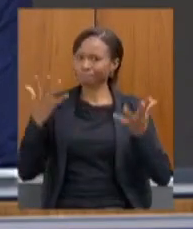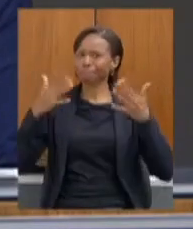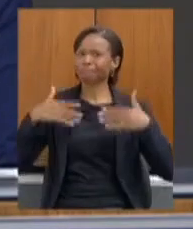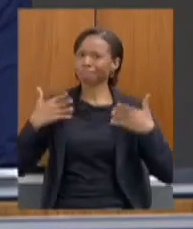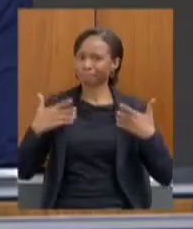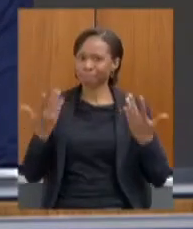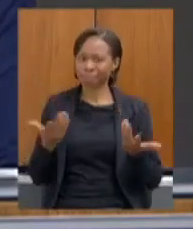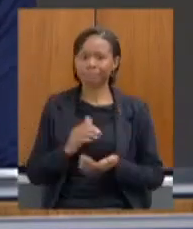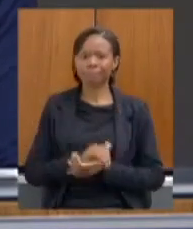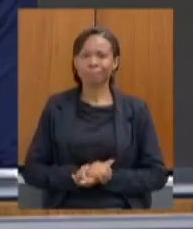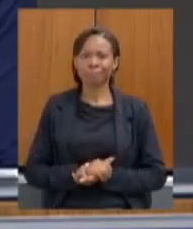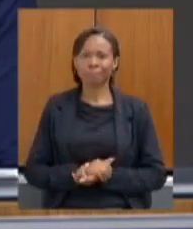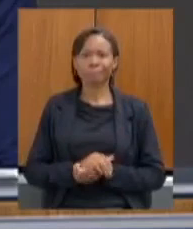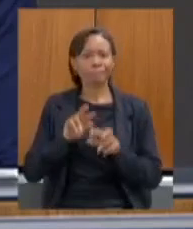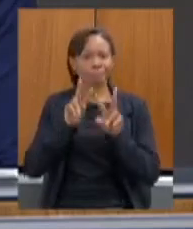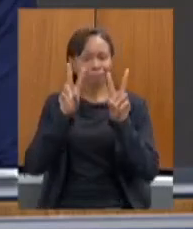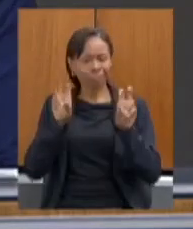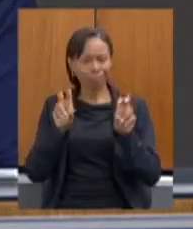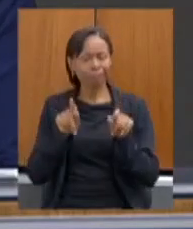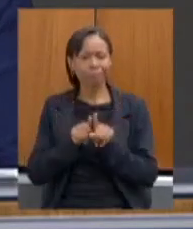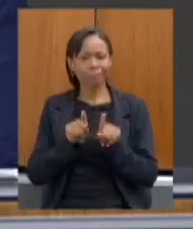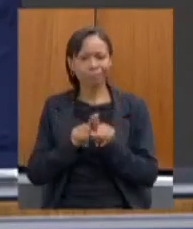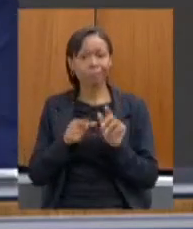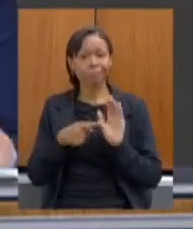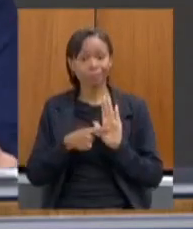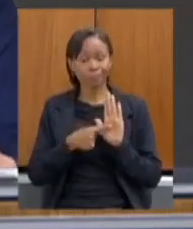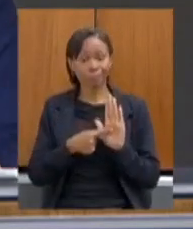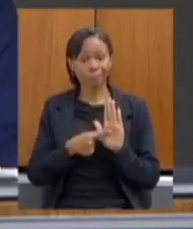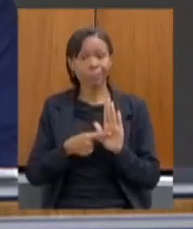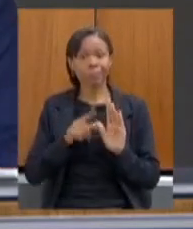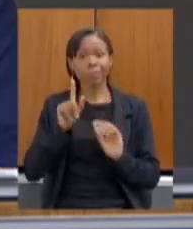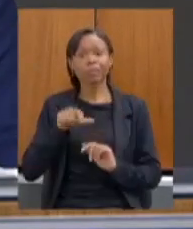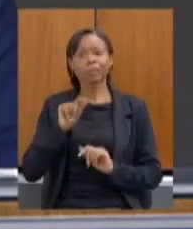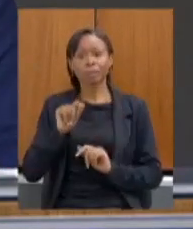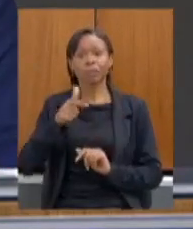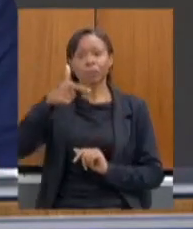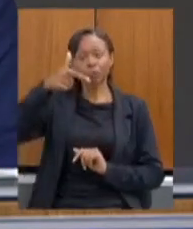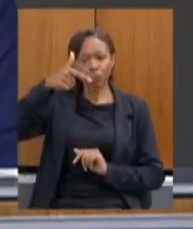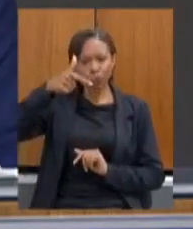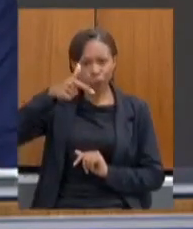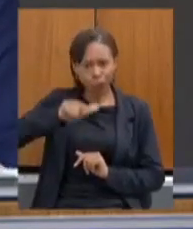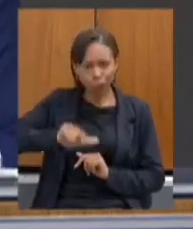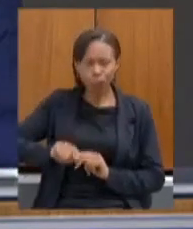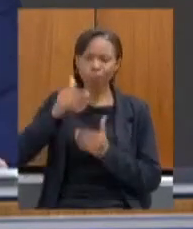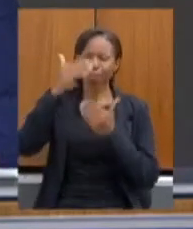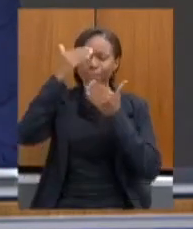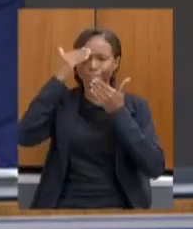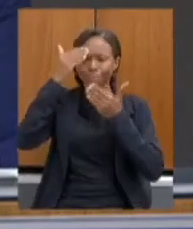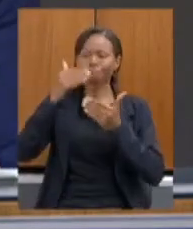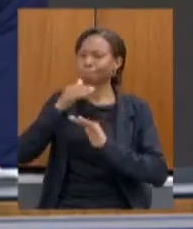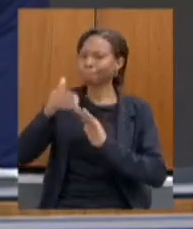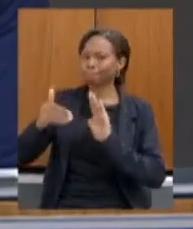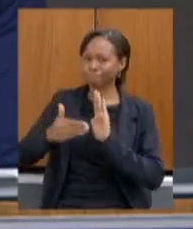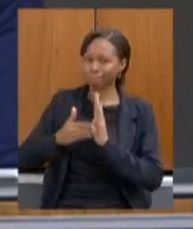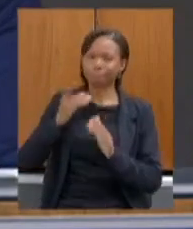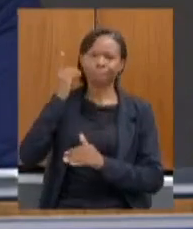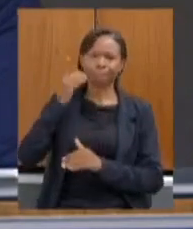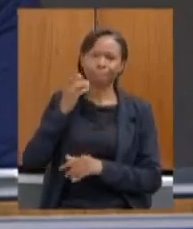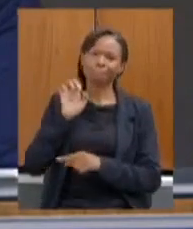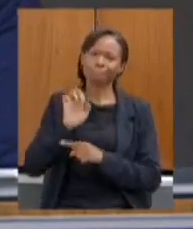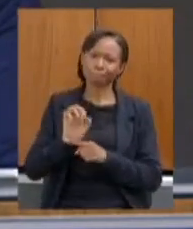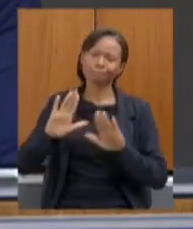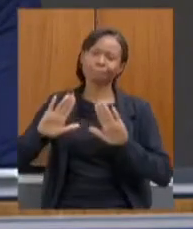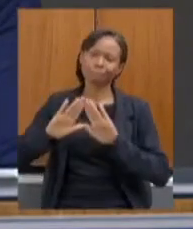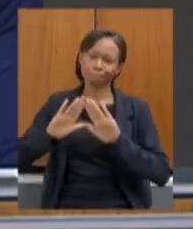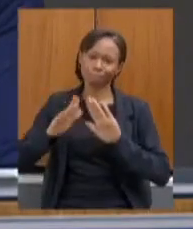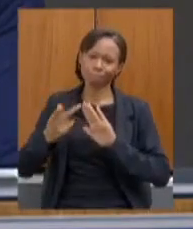Um ponto que eu gostaria de salientar aqui também é, de mais uma vez, agradecer todos os deputados estaduais da nossa Assembleia